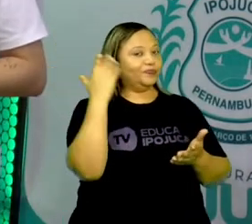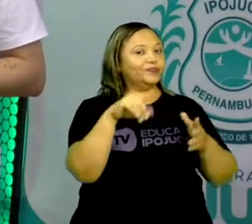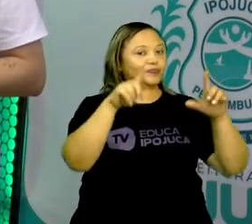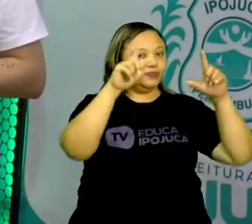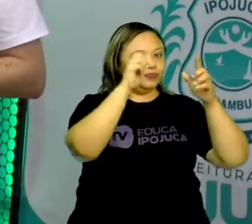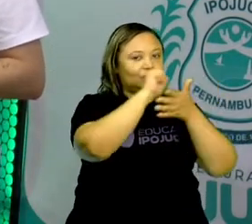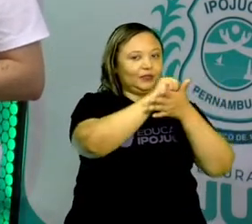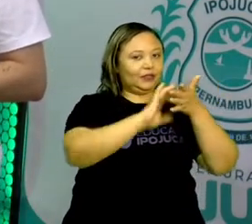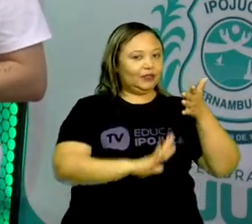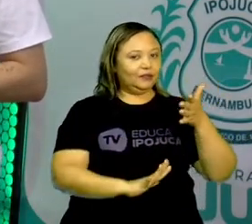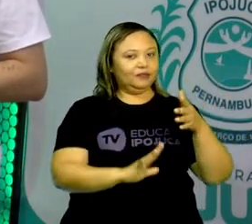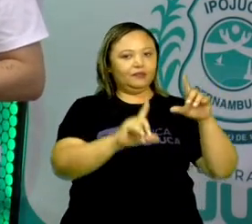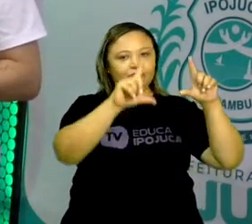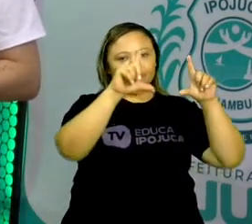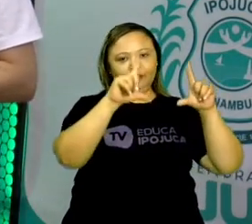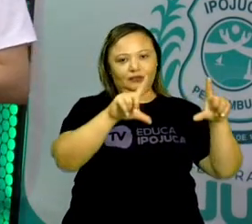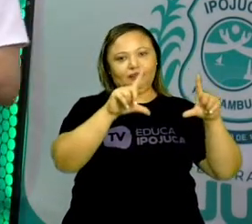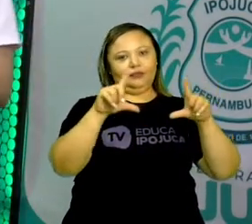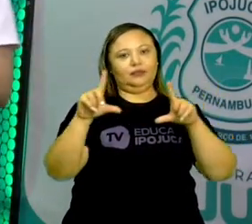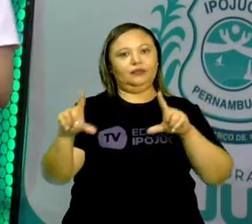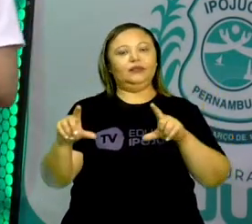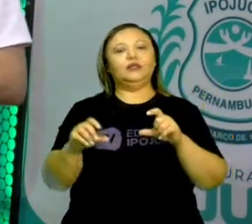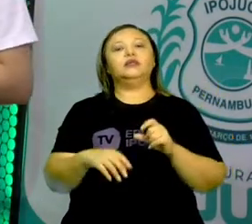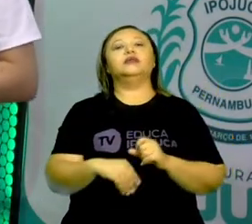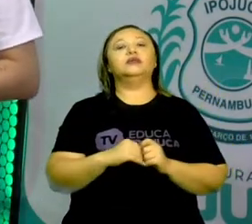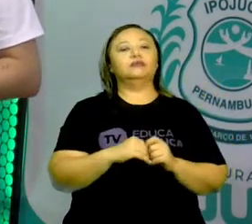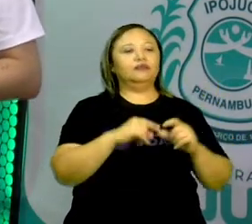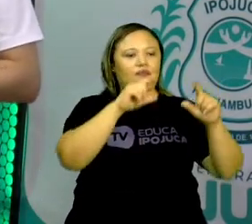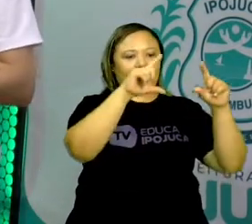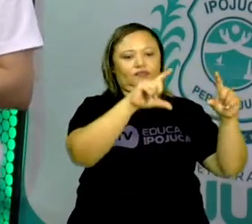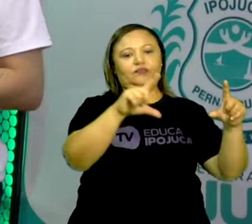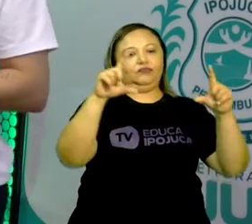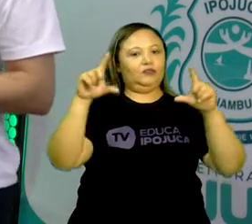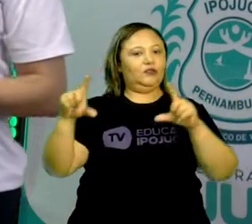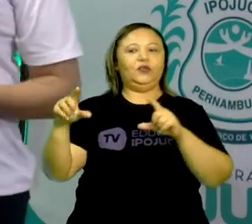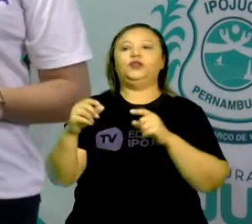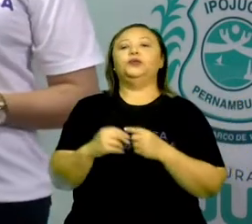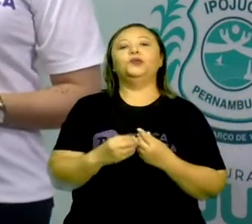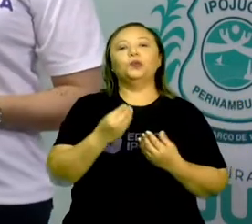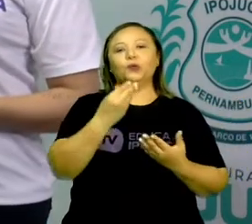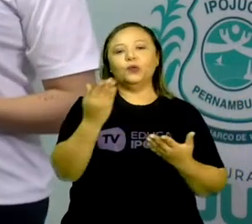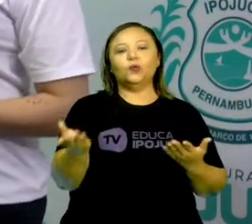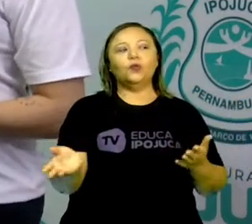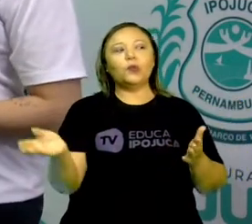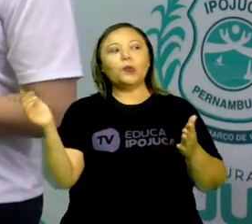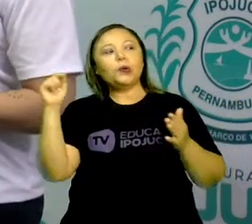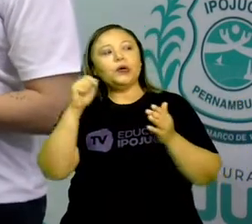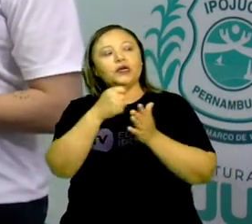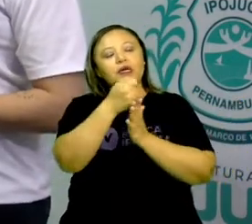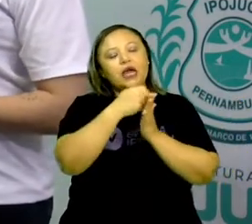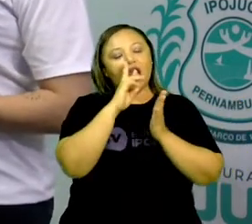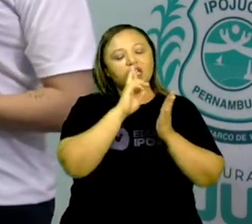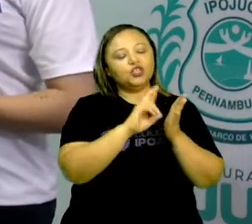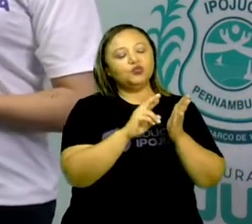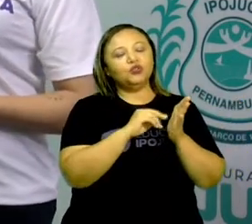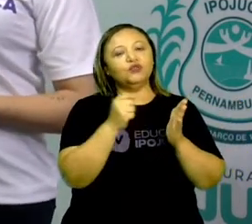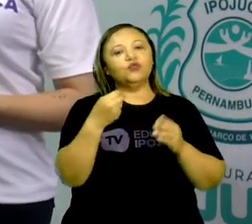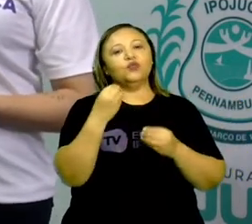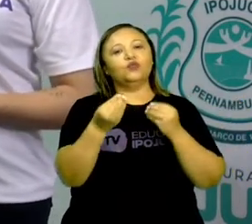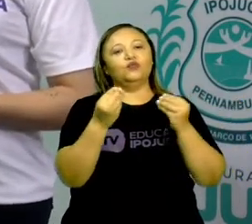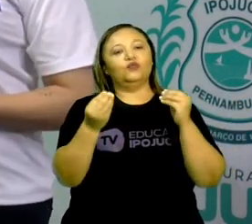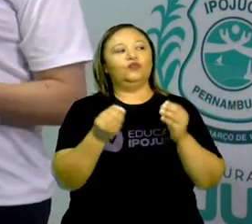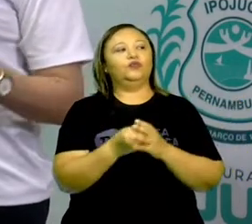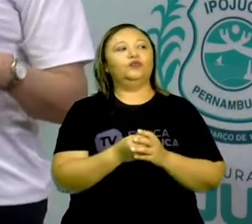justamente completar essa tirinha adequando a última fala do quadrinho à linguagem atual. Olha só, como